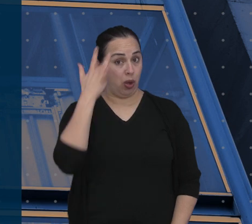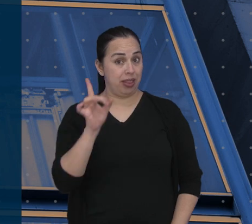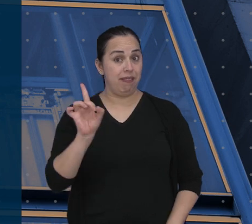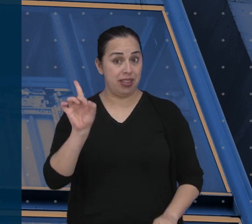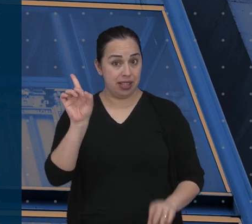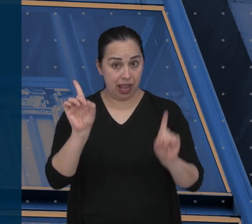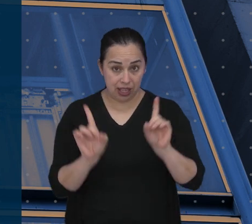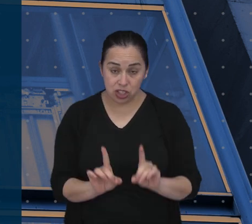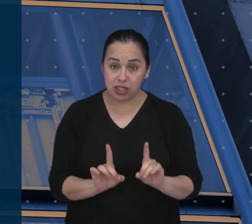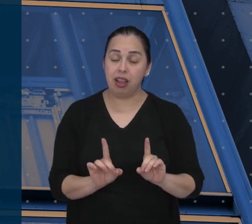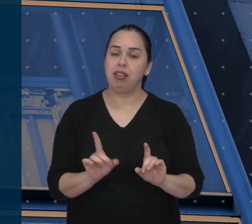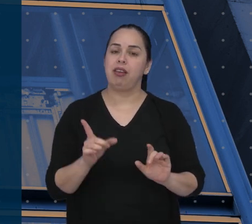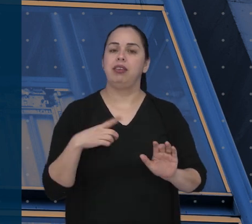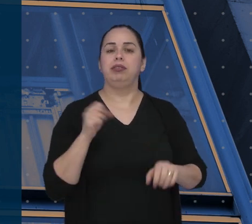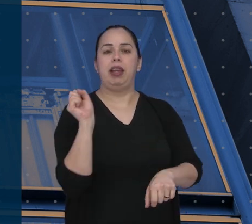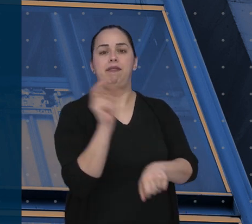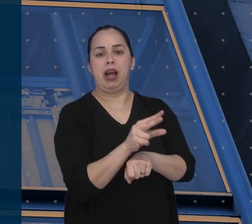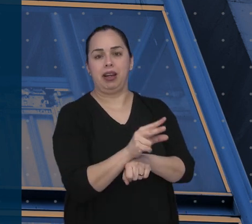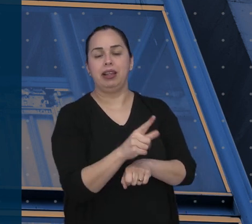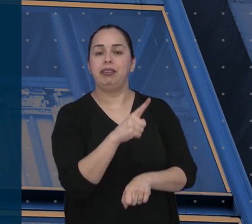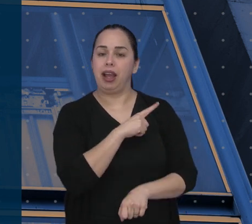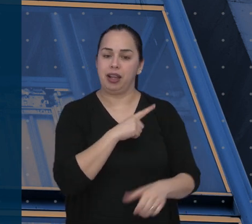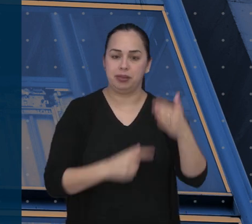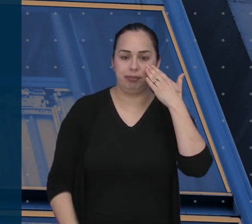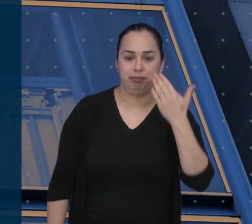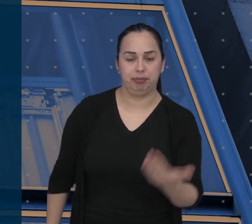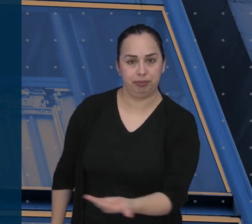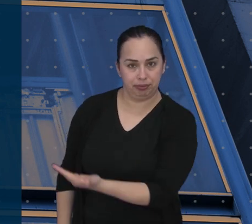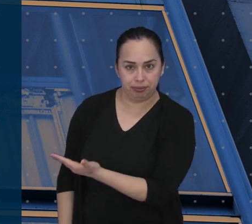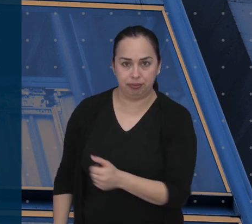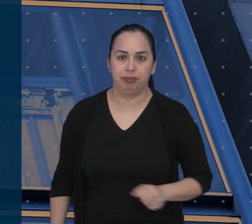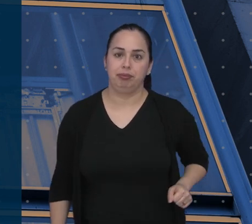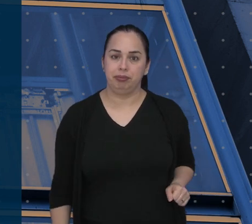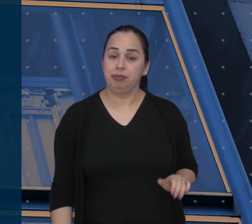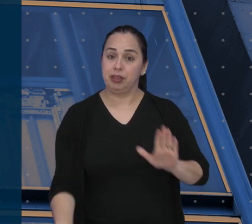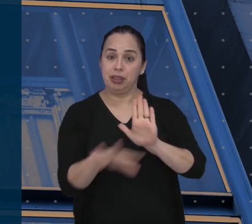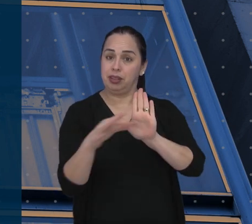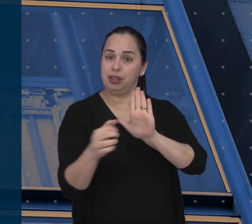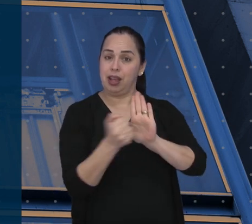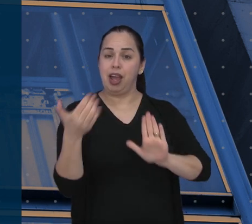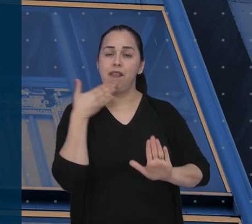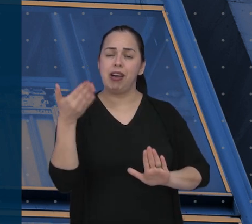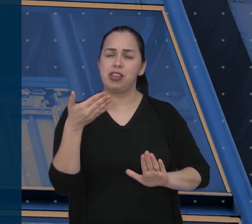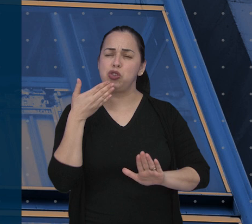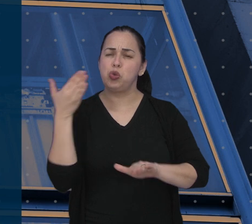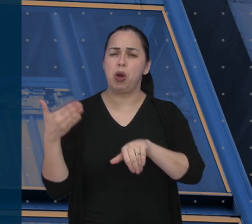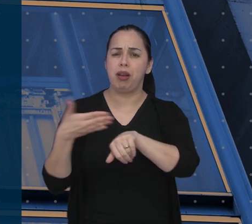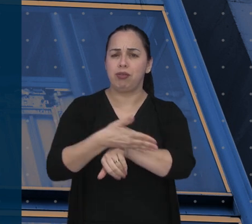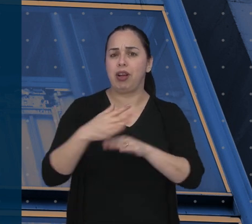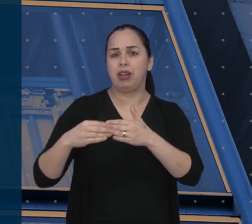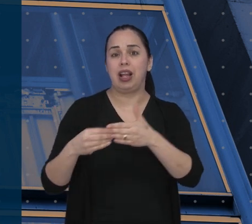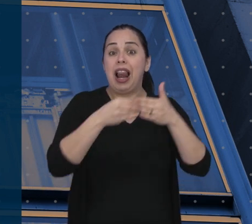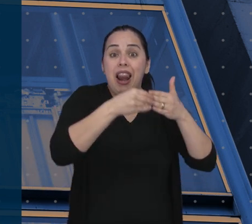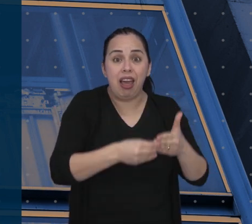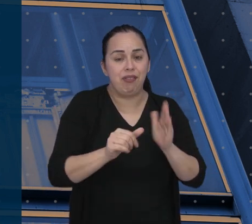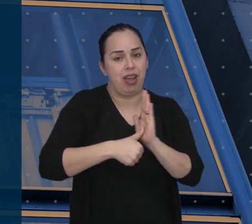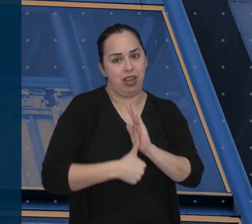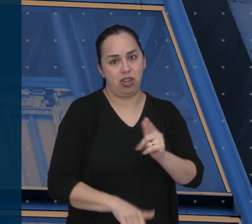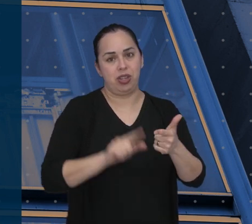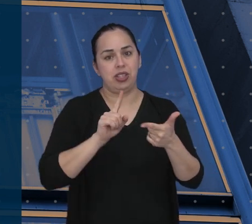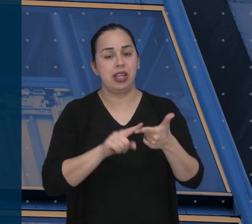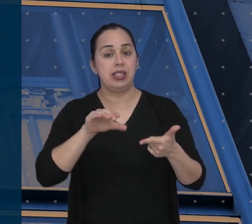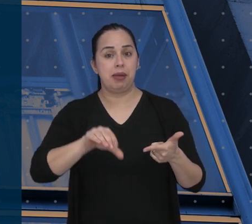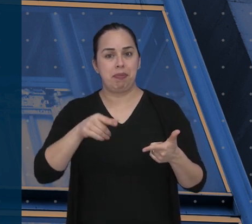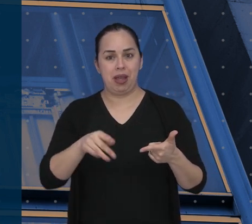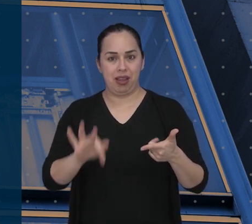com deficiência nos cargos de auxiliar de pessoal e operador de telemarketing. Para se candidatar é fácil, é só comparecer ao PAT,